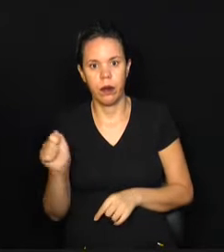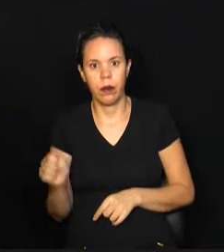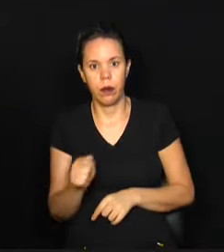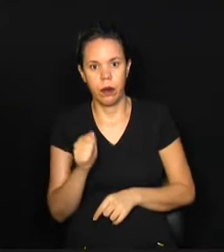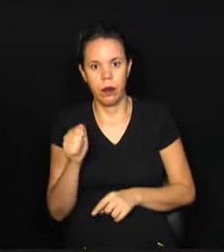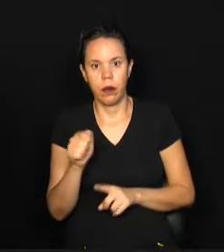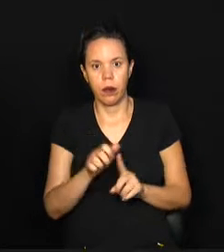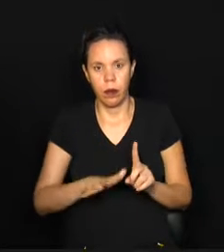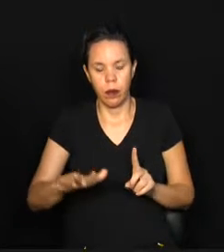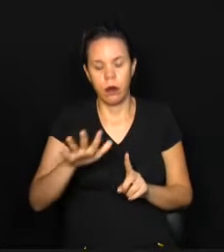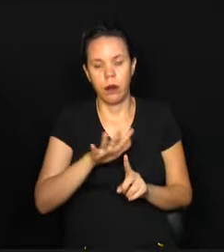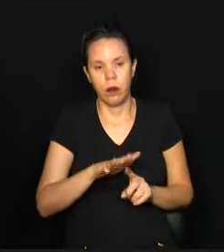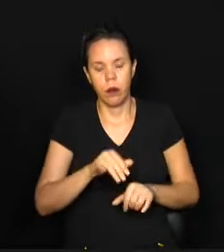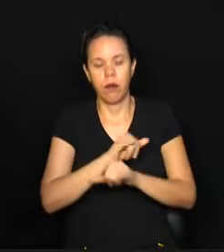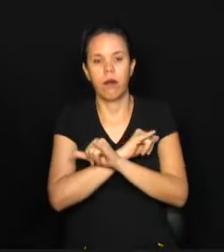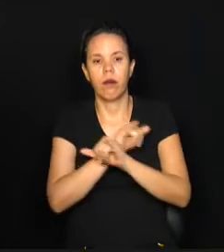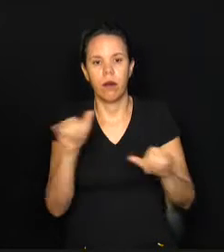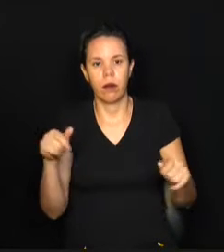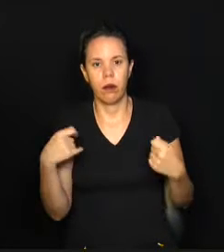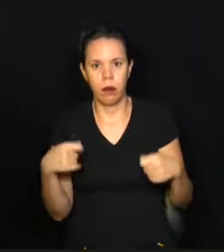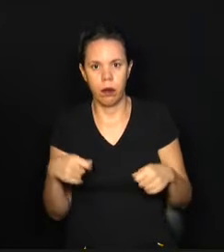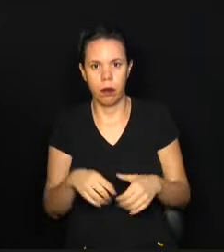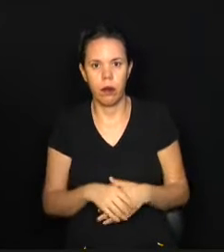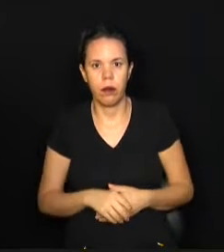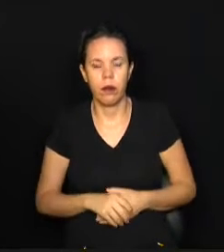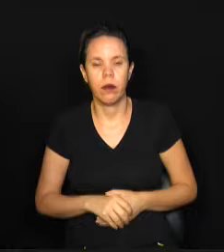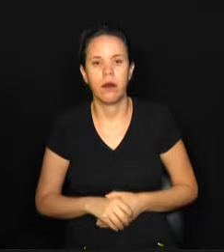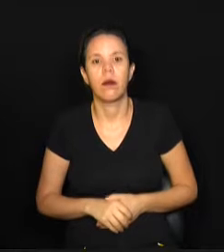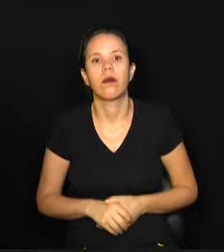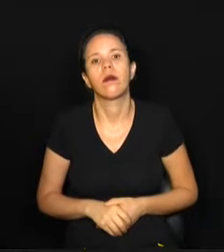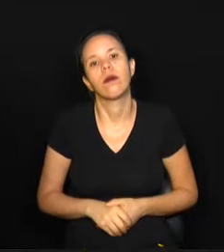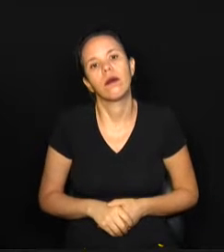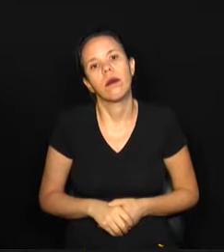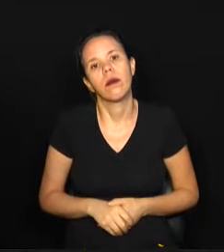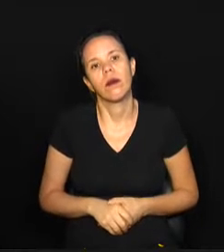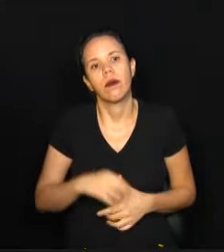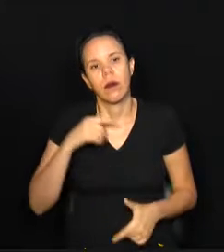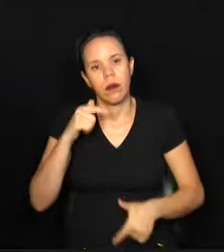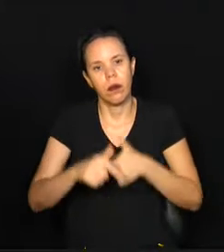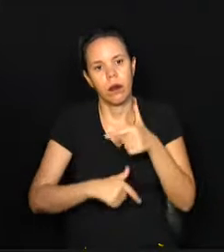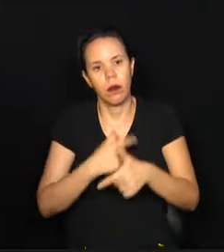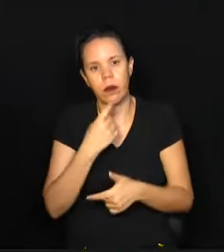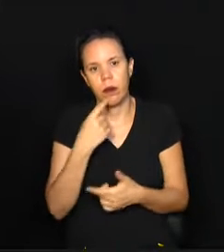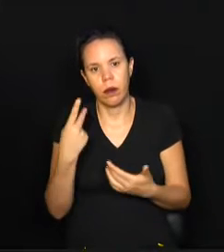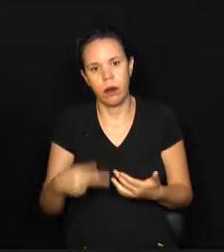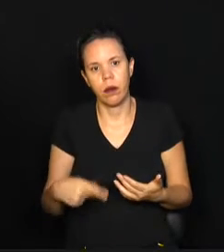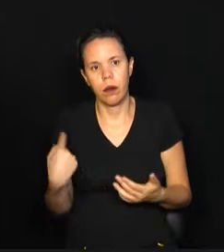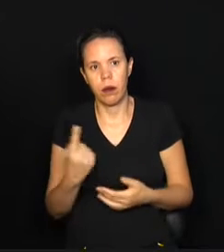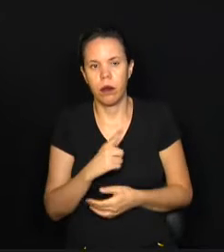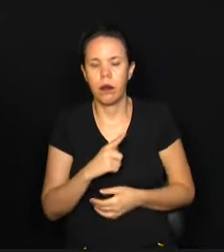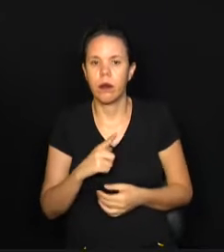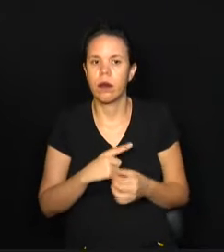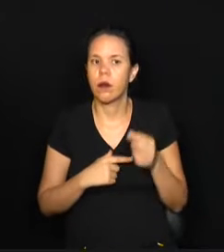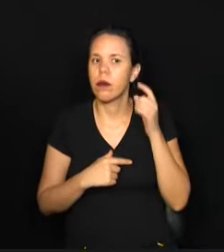em forma de divulgação. E no nosso mandato aqui em Campinas, nós tivemos